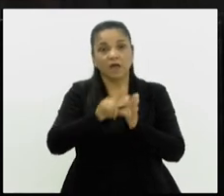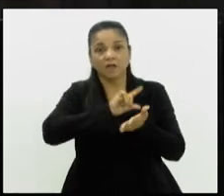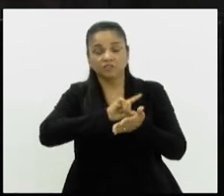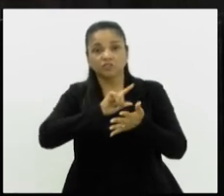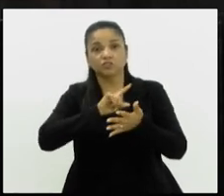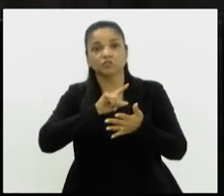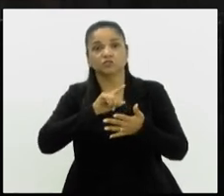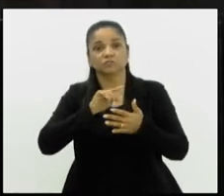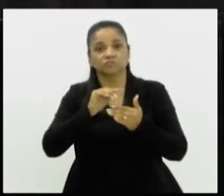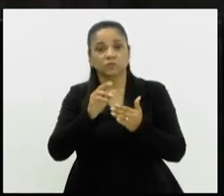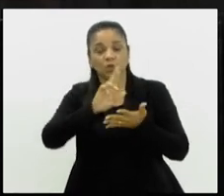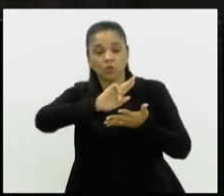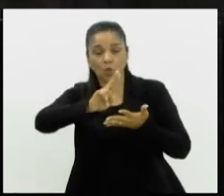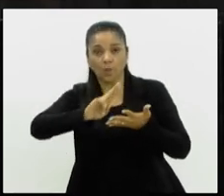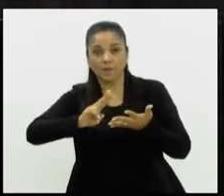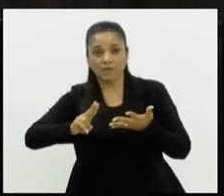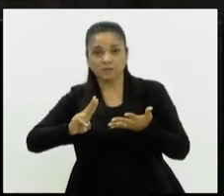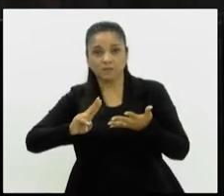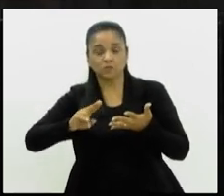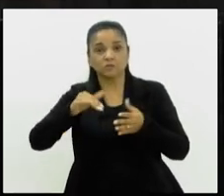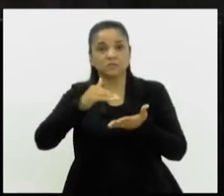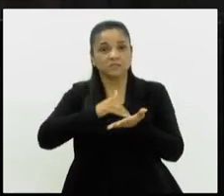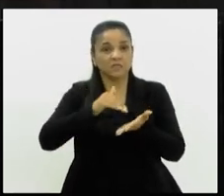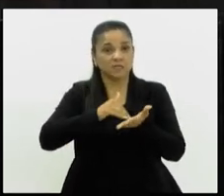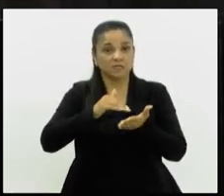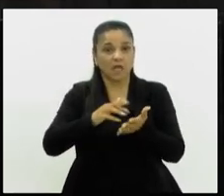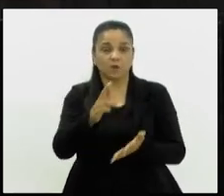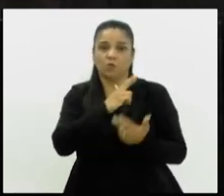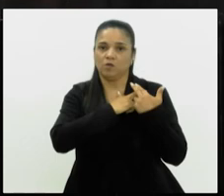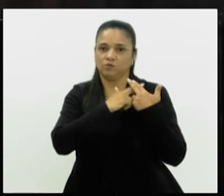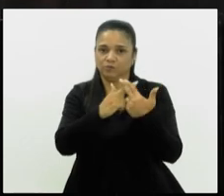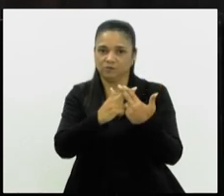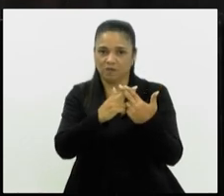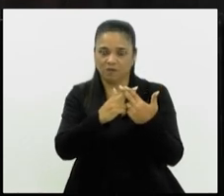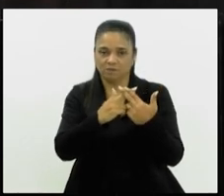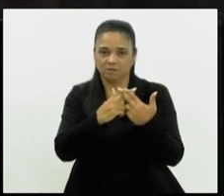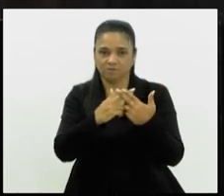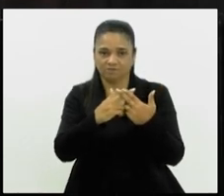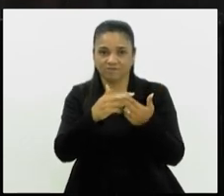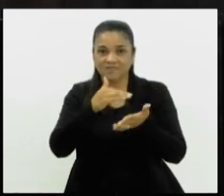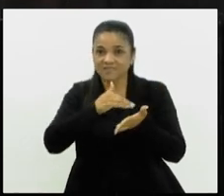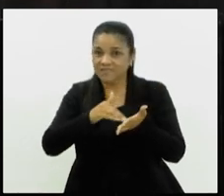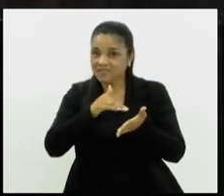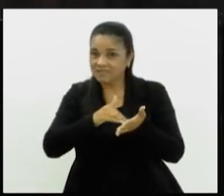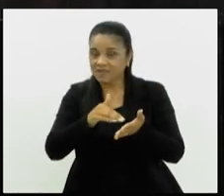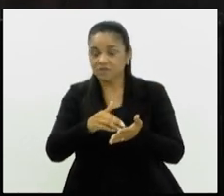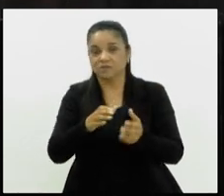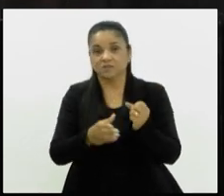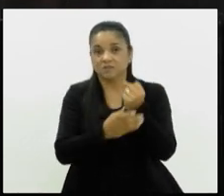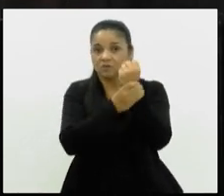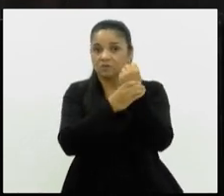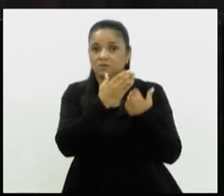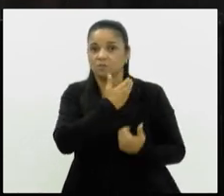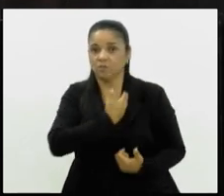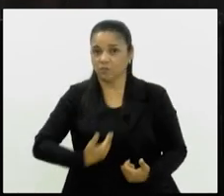nomeação ao secretário de Segurança Pública. Eu nunca vi,